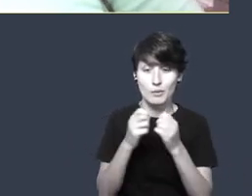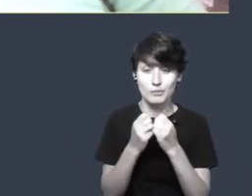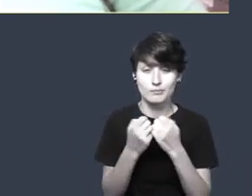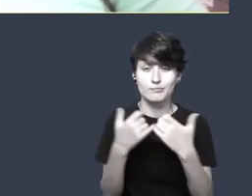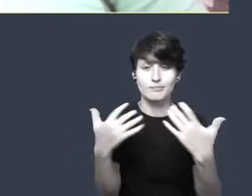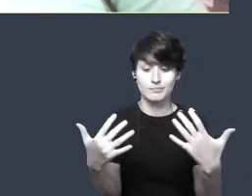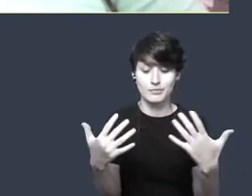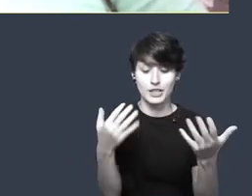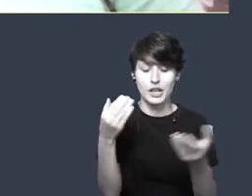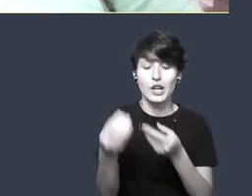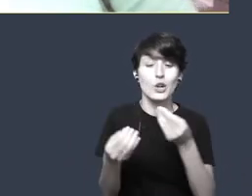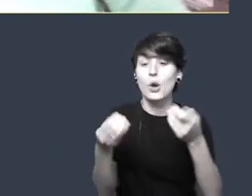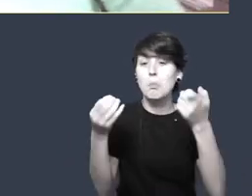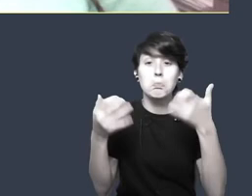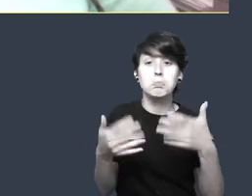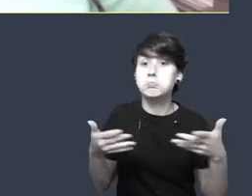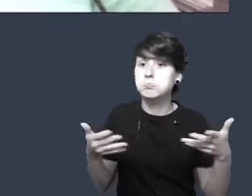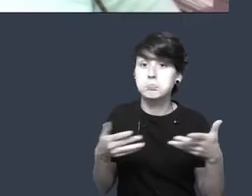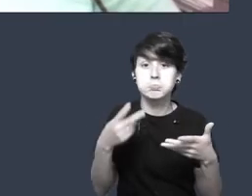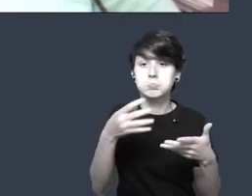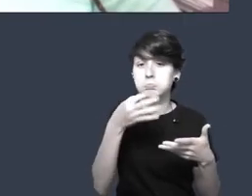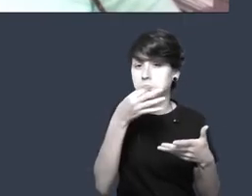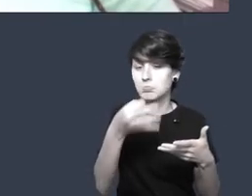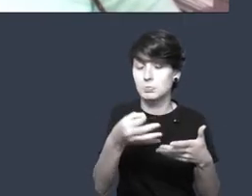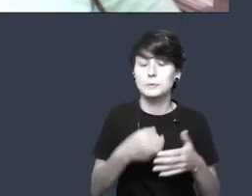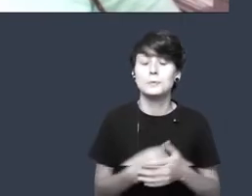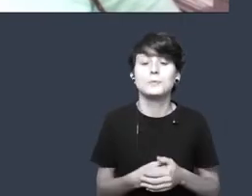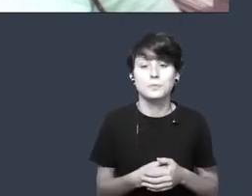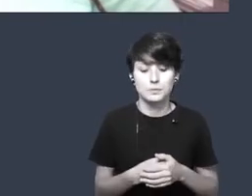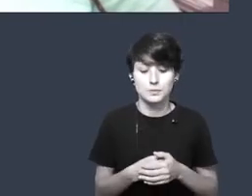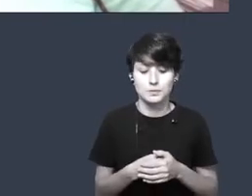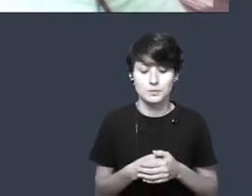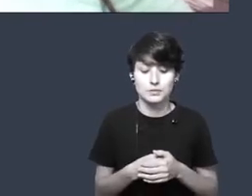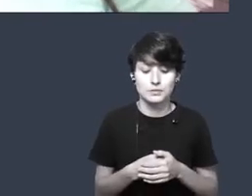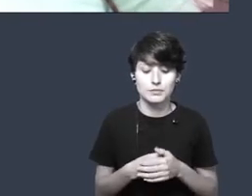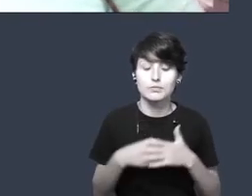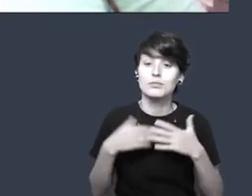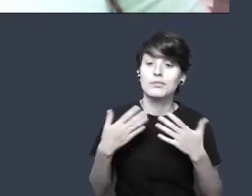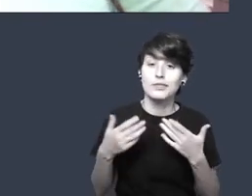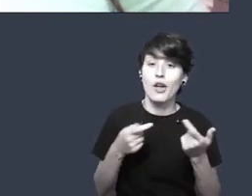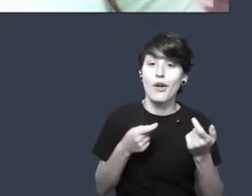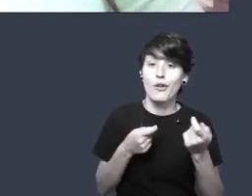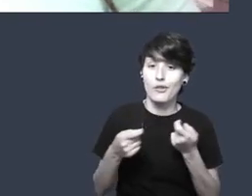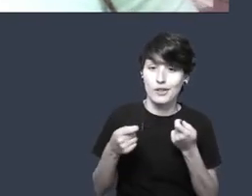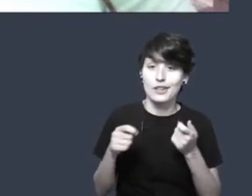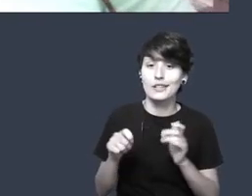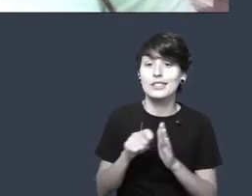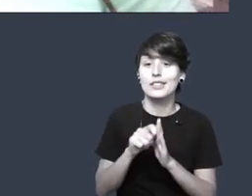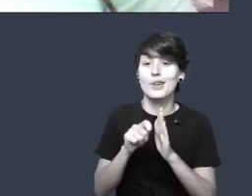sendo feito hoje, na sua opinião? A governança algorítmica,